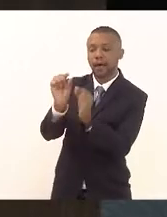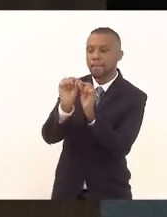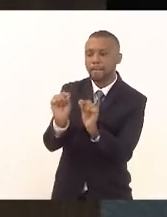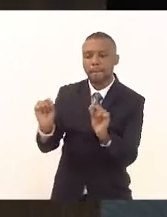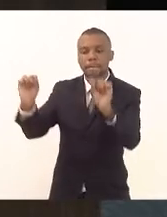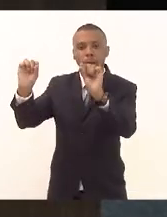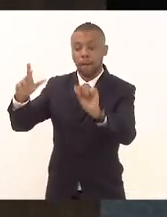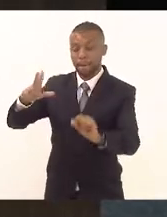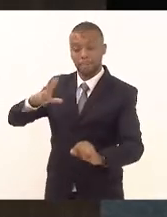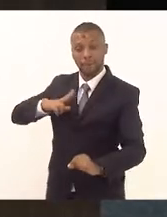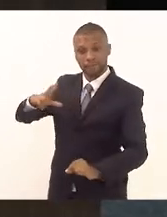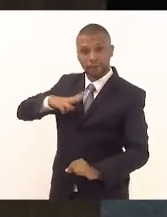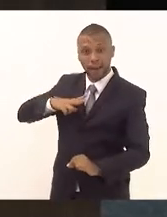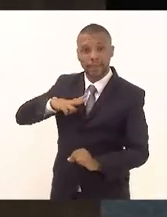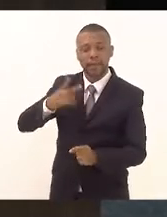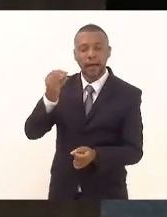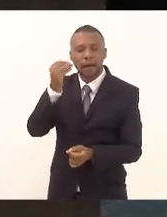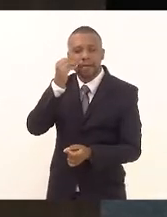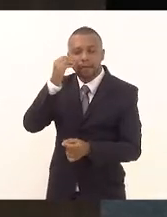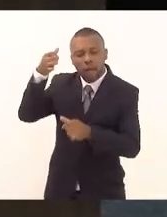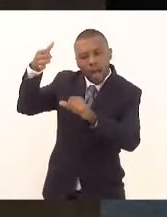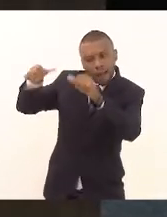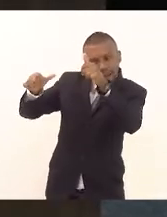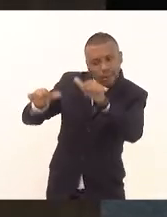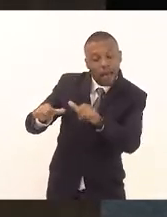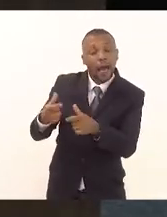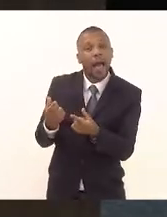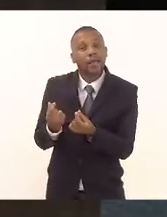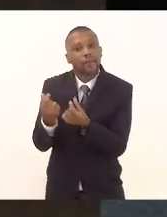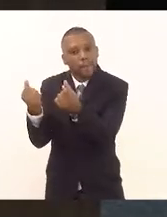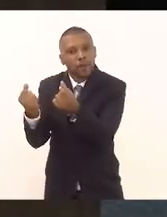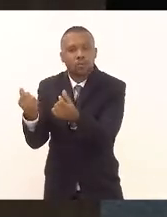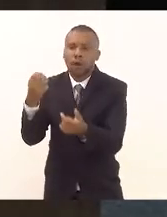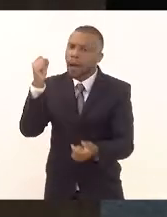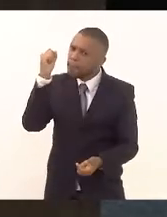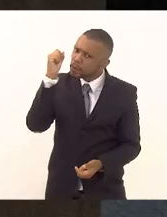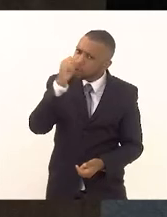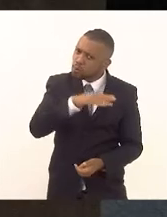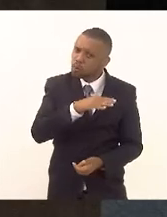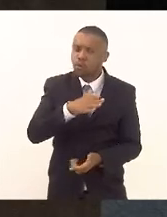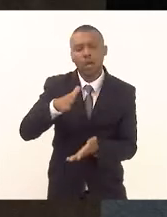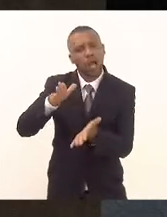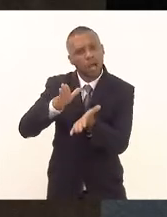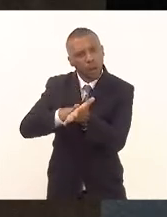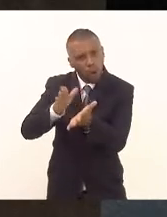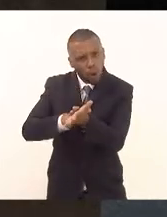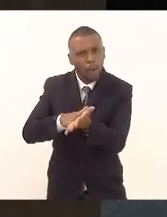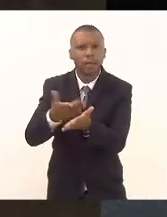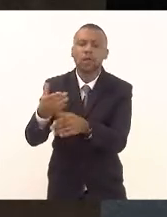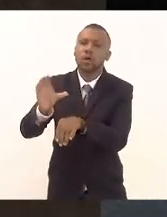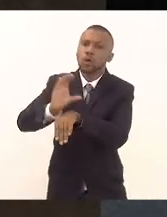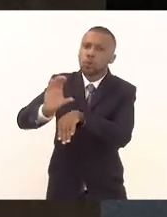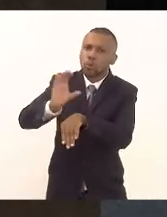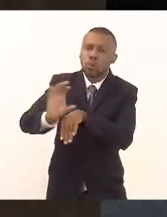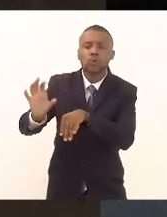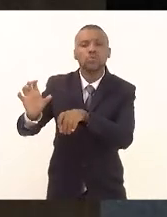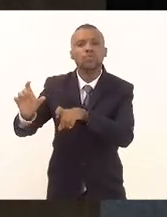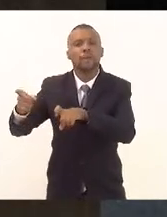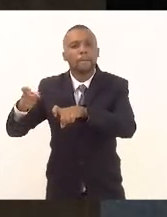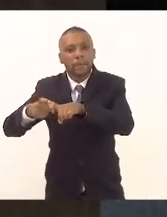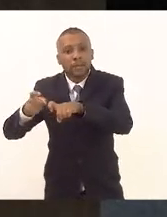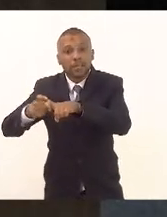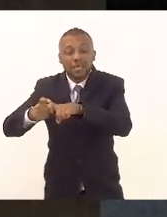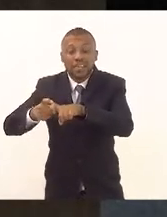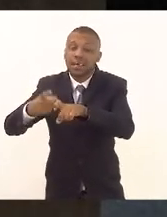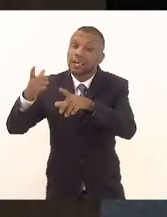particulares rever esses preços absurdos que cobram no curso de medicina. E